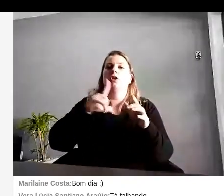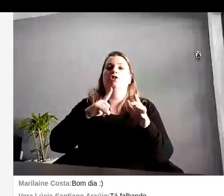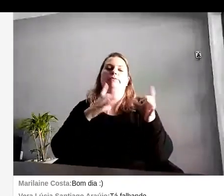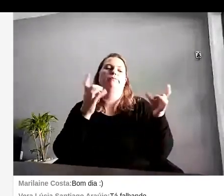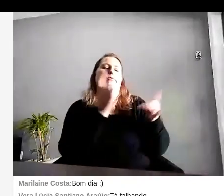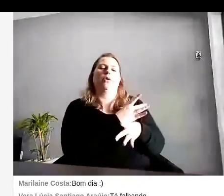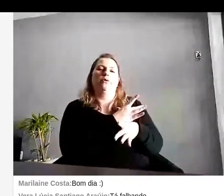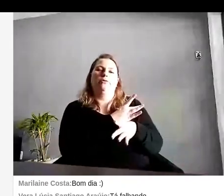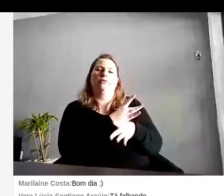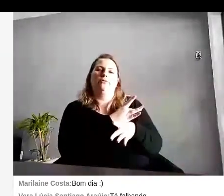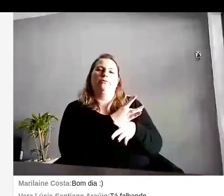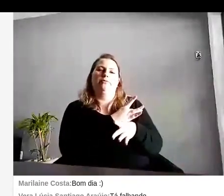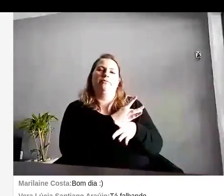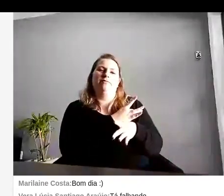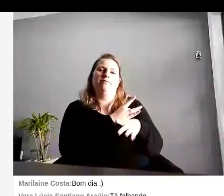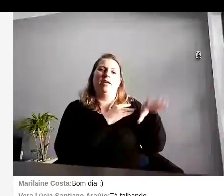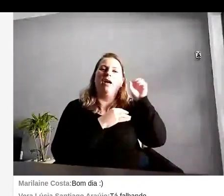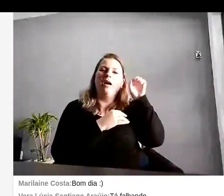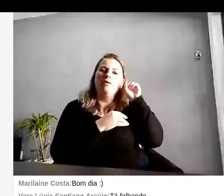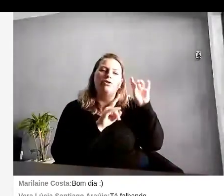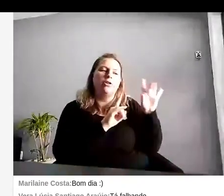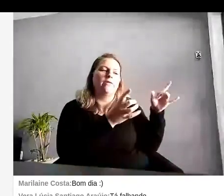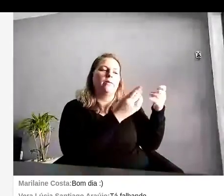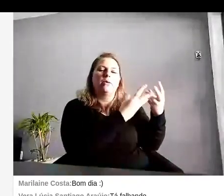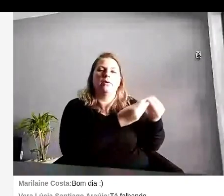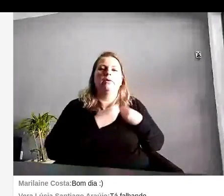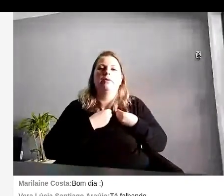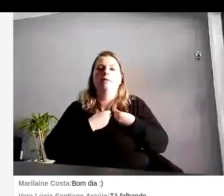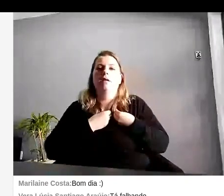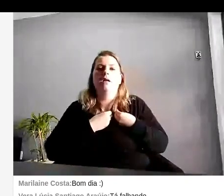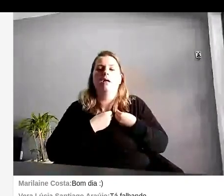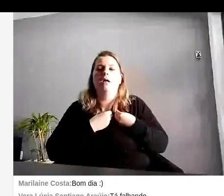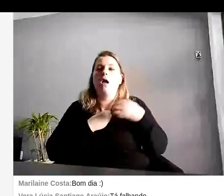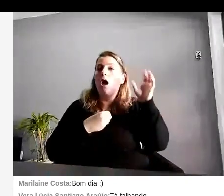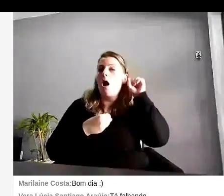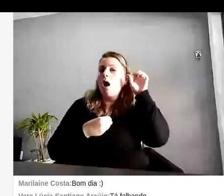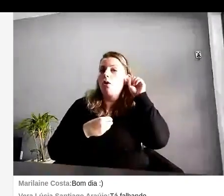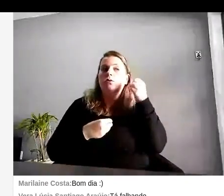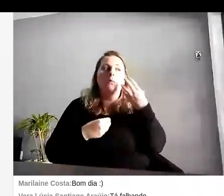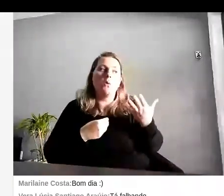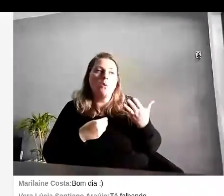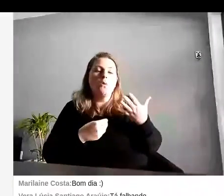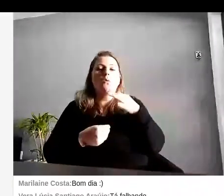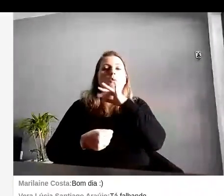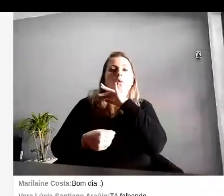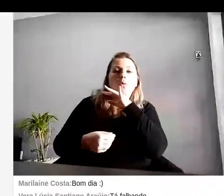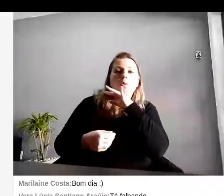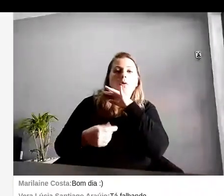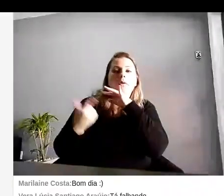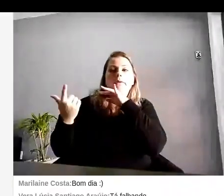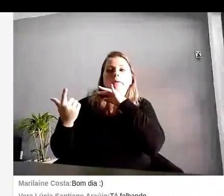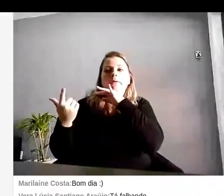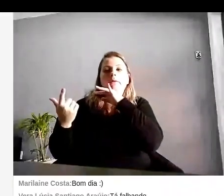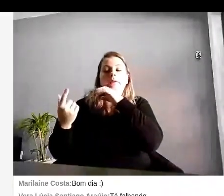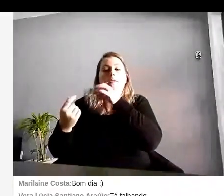e se pegava o produto pronto, perguntava se está bom ou está ruim. Se tivesse ruim, não ia gravar. Então,